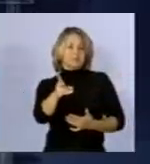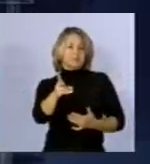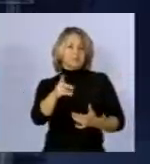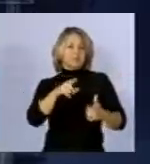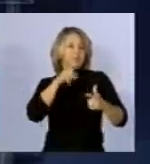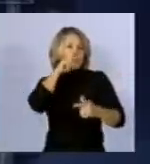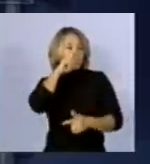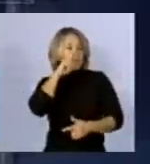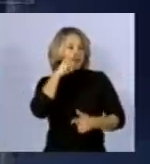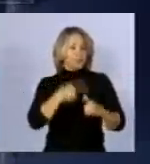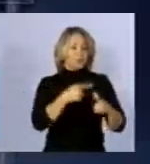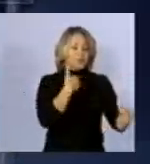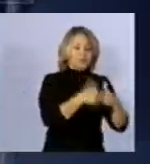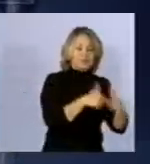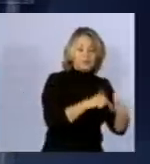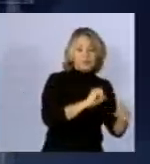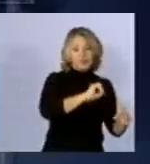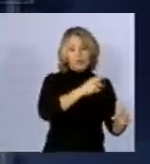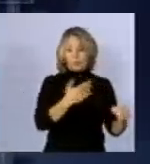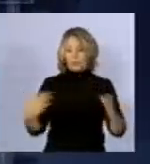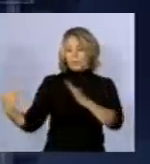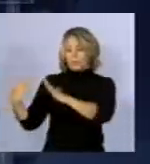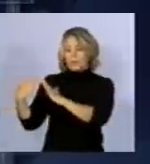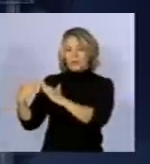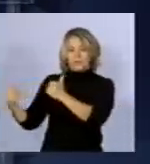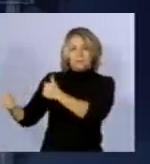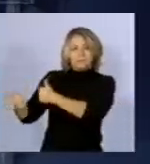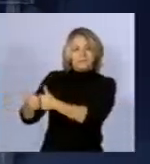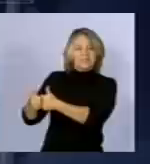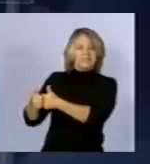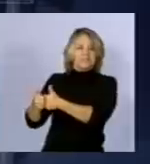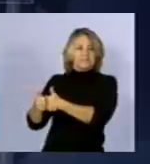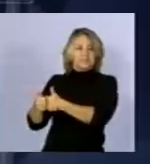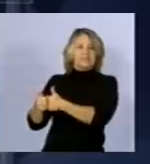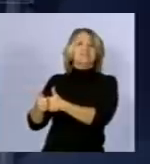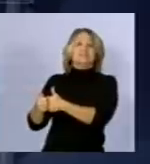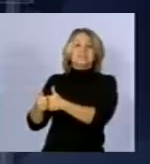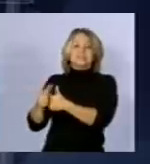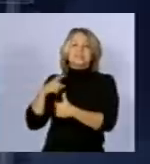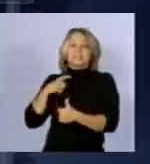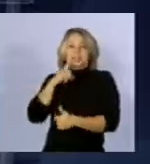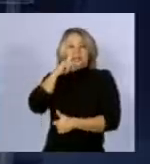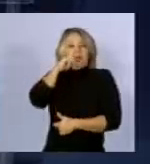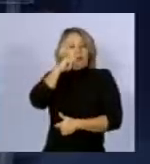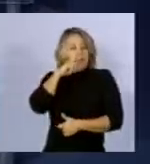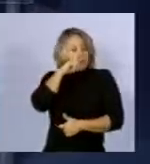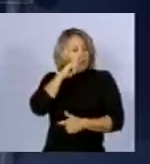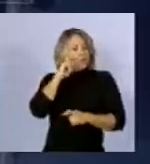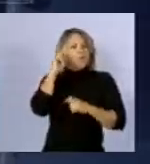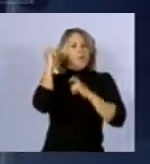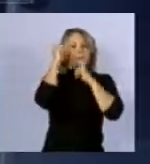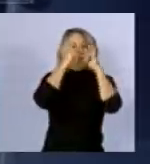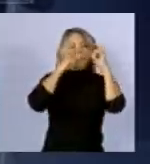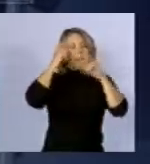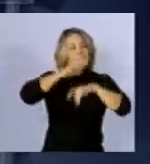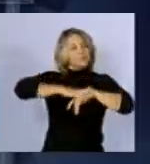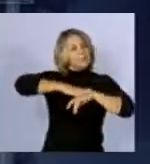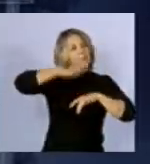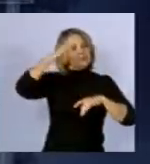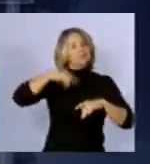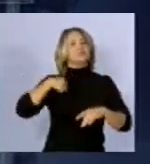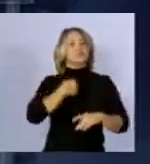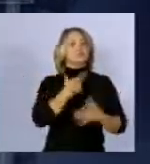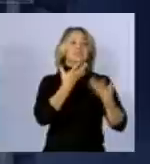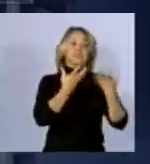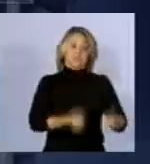porque trabalha nela ou porque mora próximo eh eh causa uma preocupação maior é significa que nós já